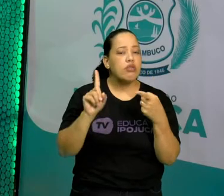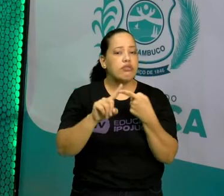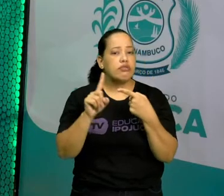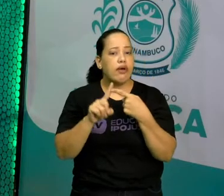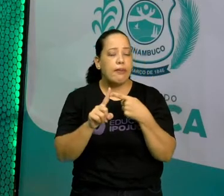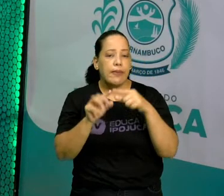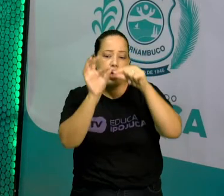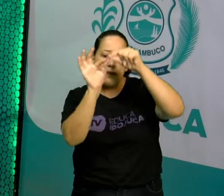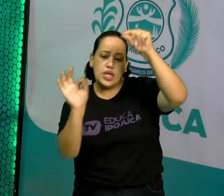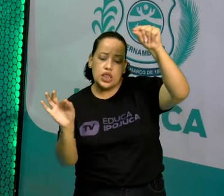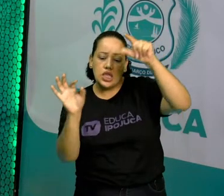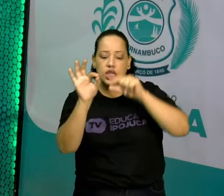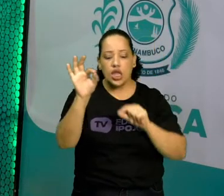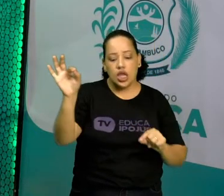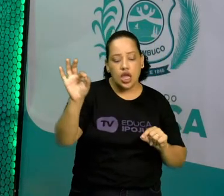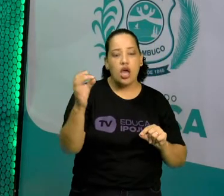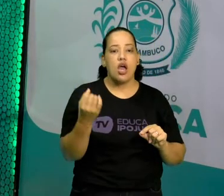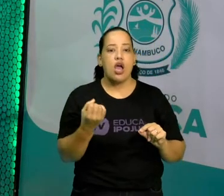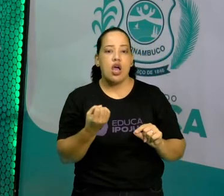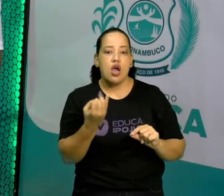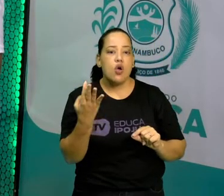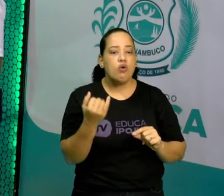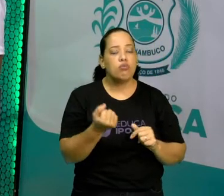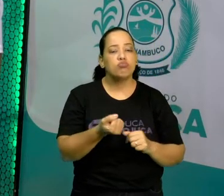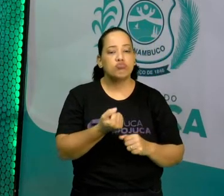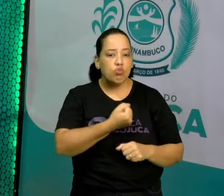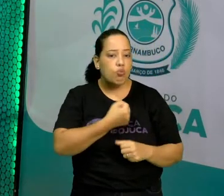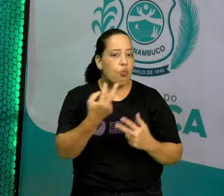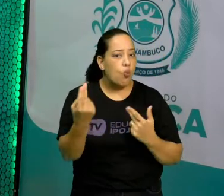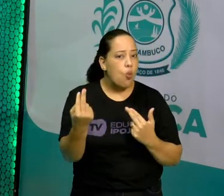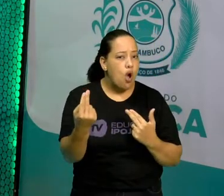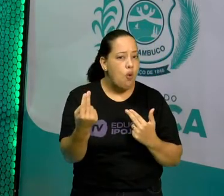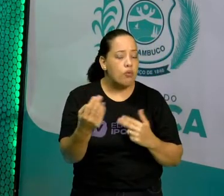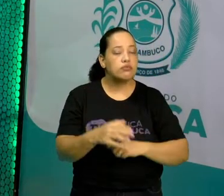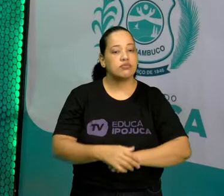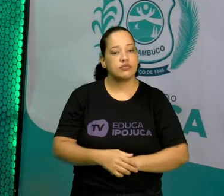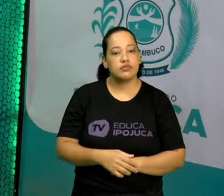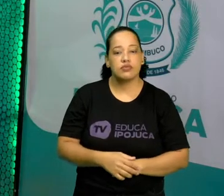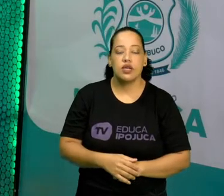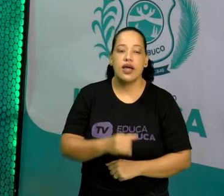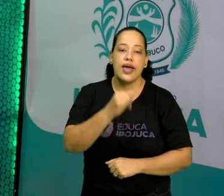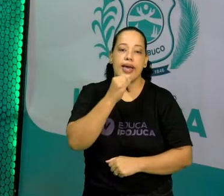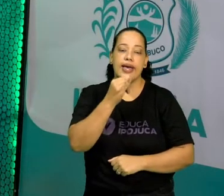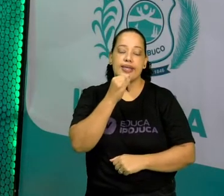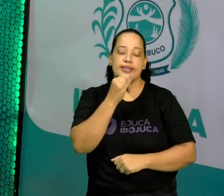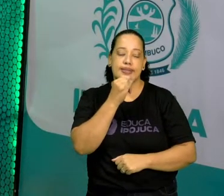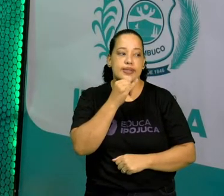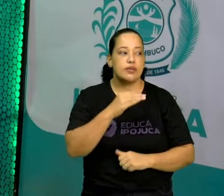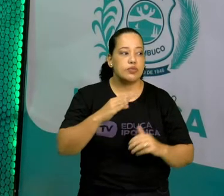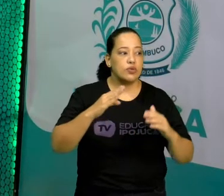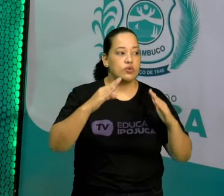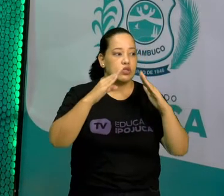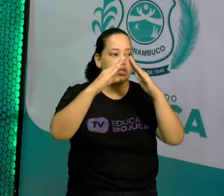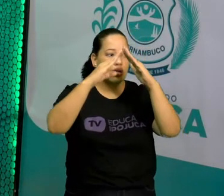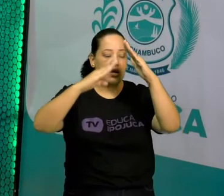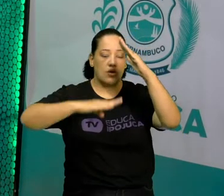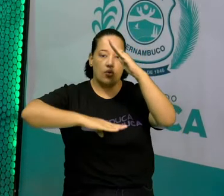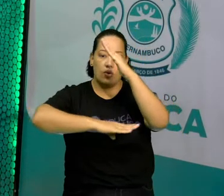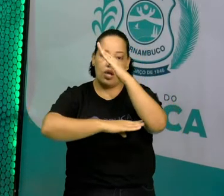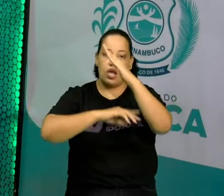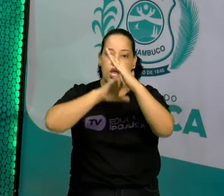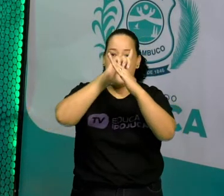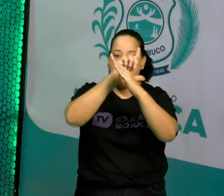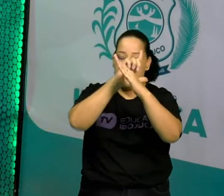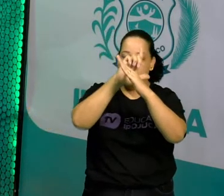lados correspondente também são iguais vamos lá o triângulo lkj é